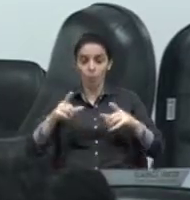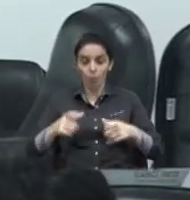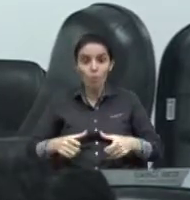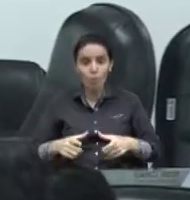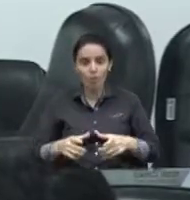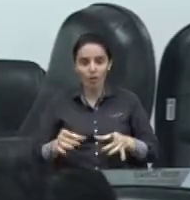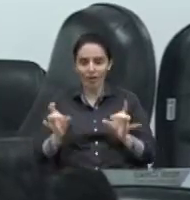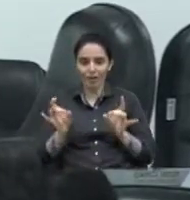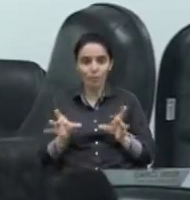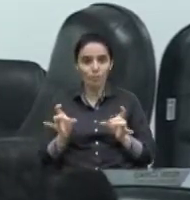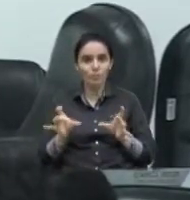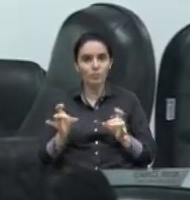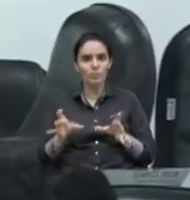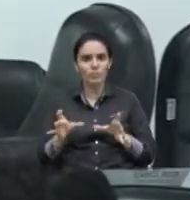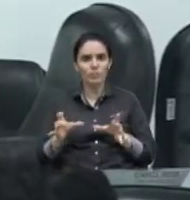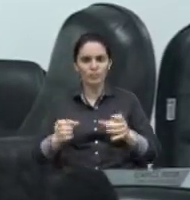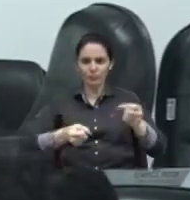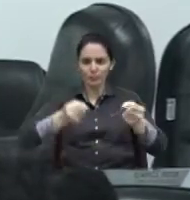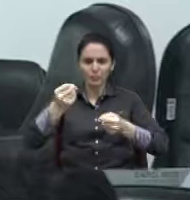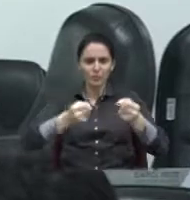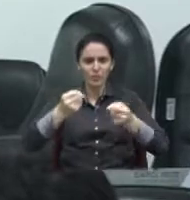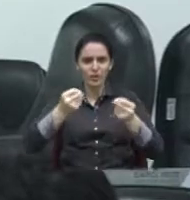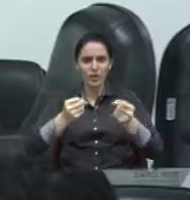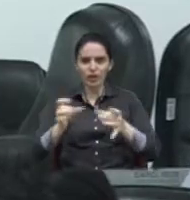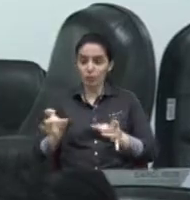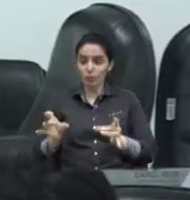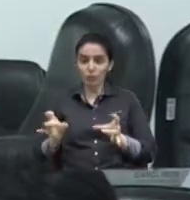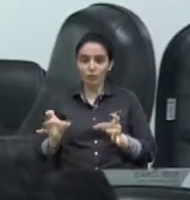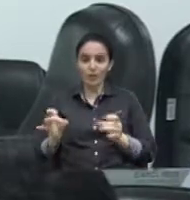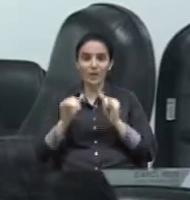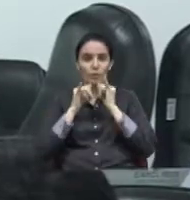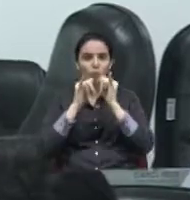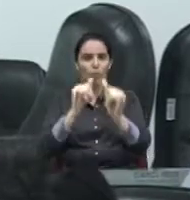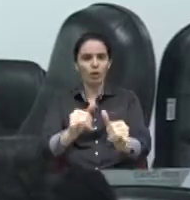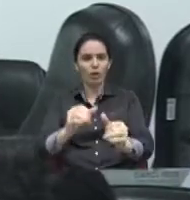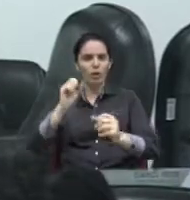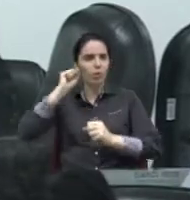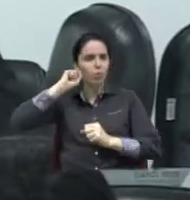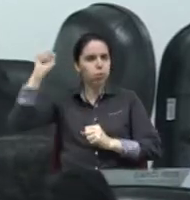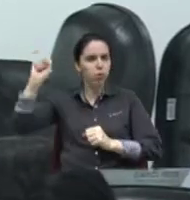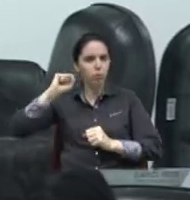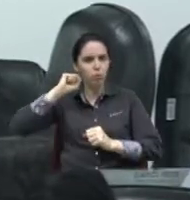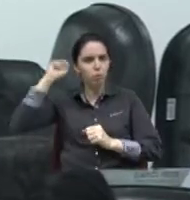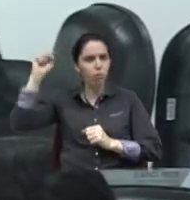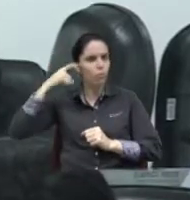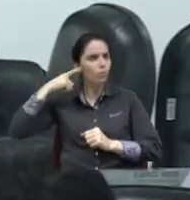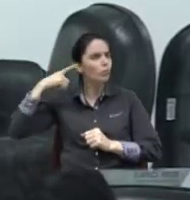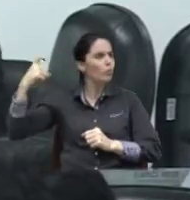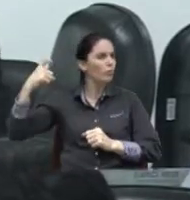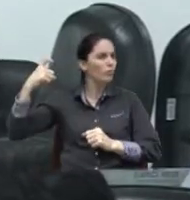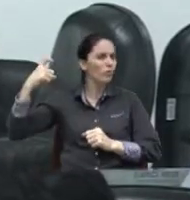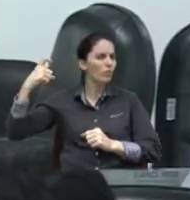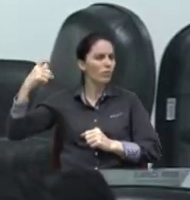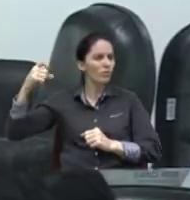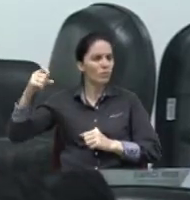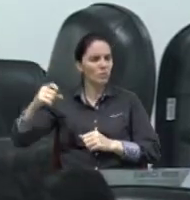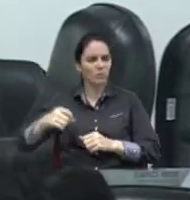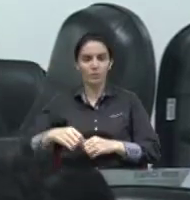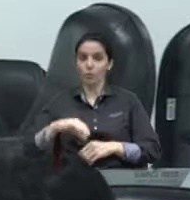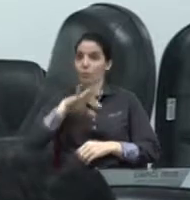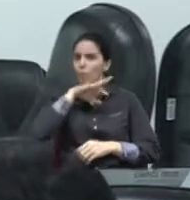carros elétricos para poder fazer propaganda, então, dos seus produtos. E isso tem